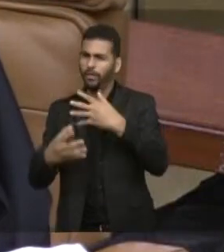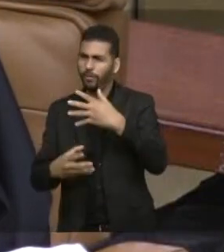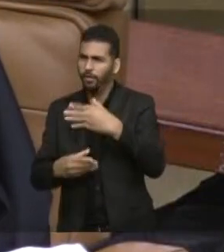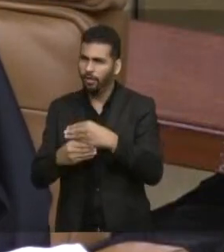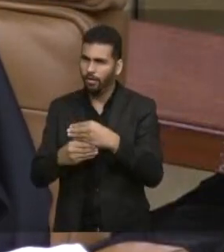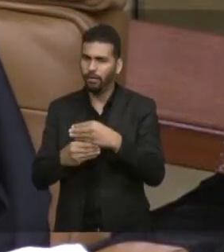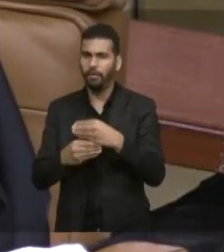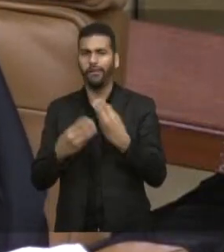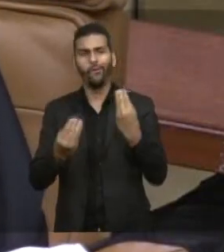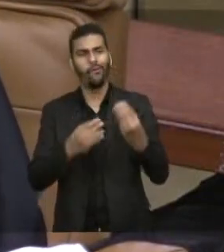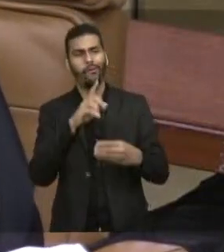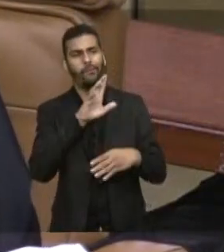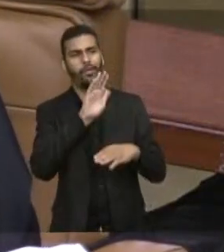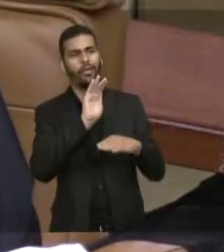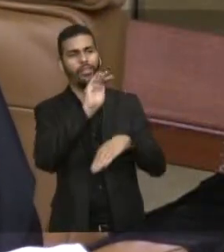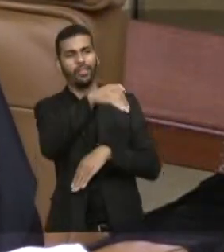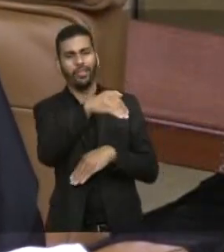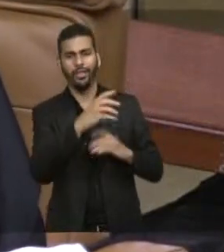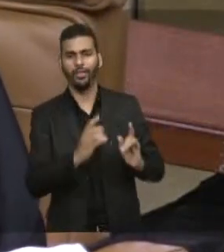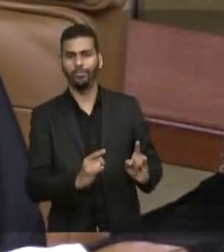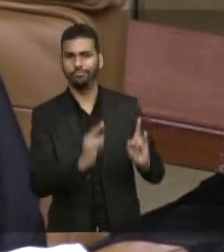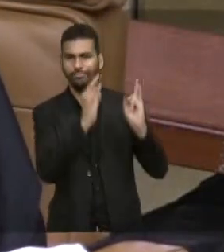carcerária brasileira